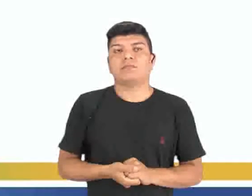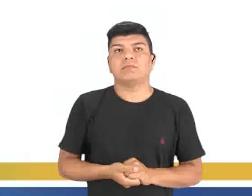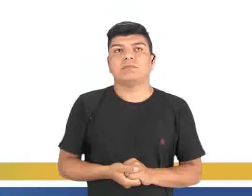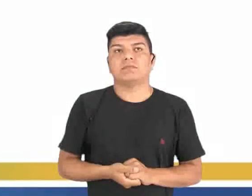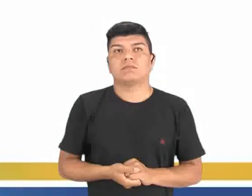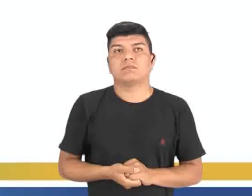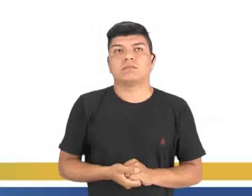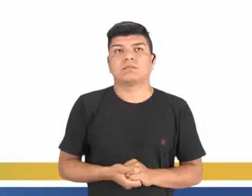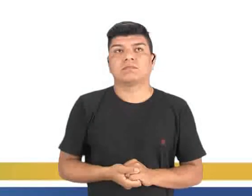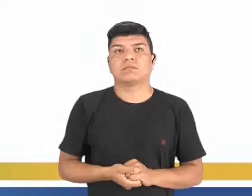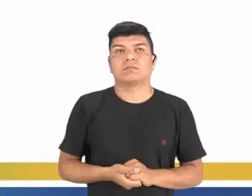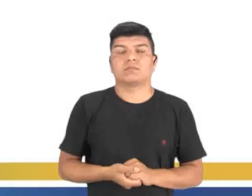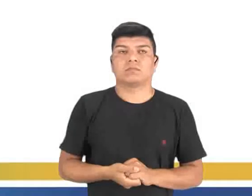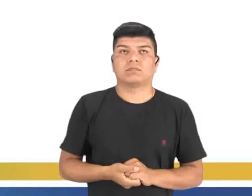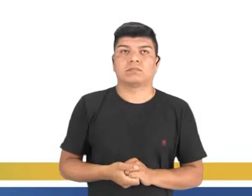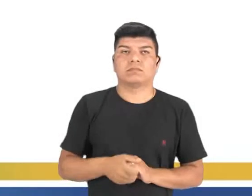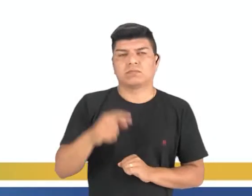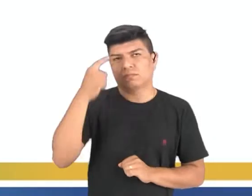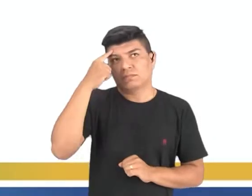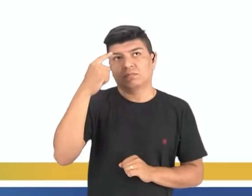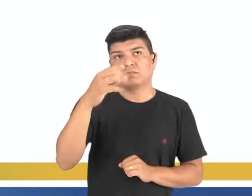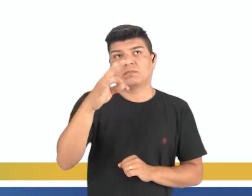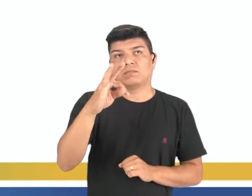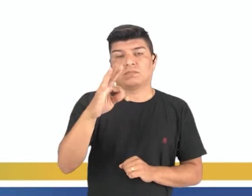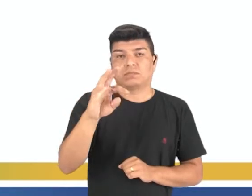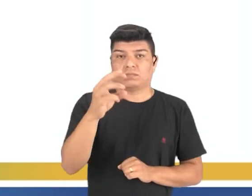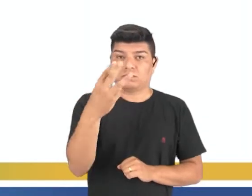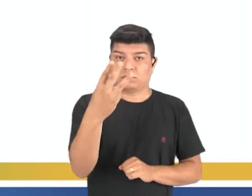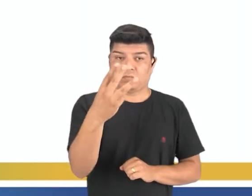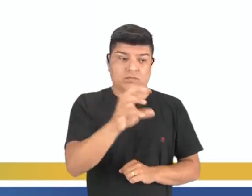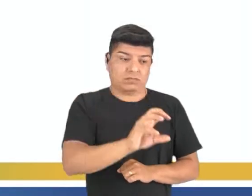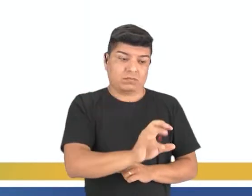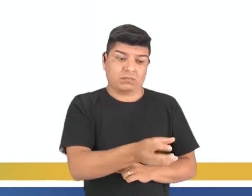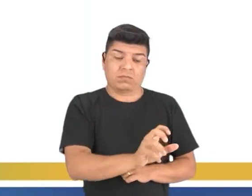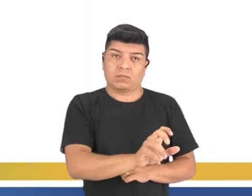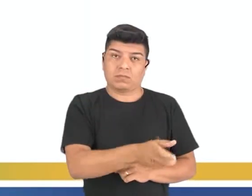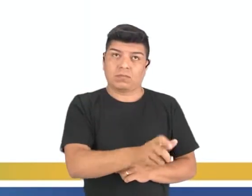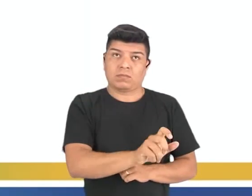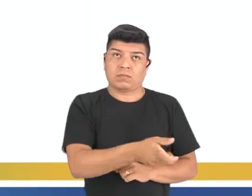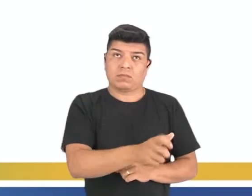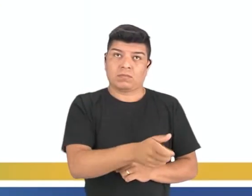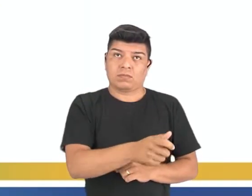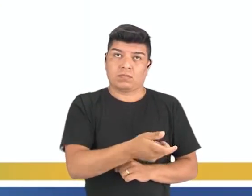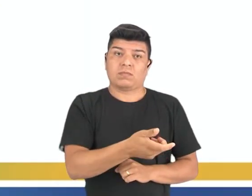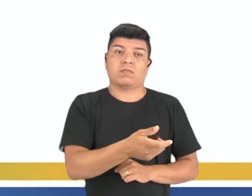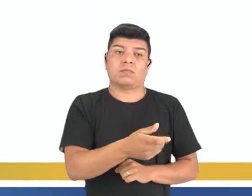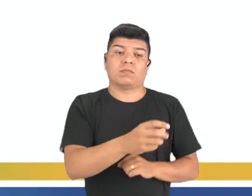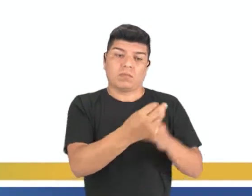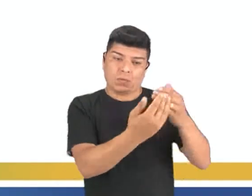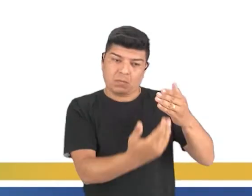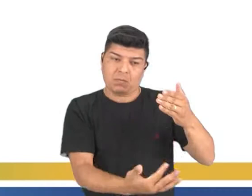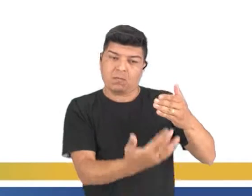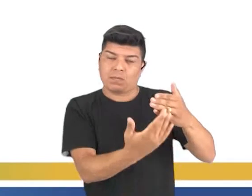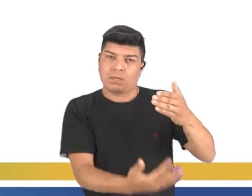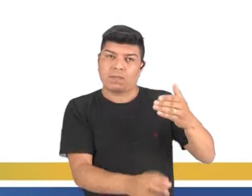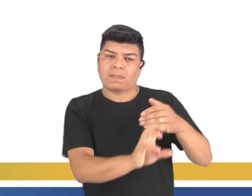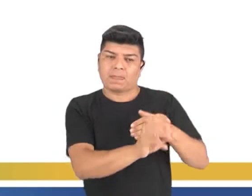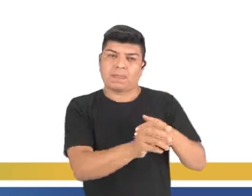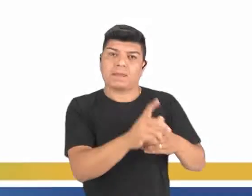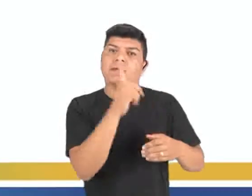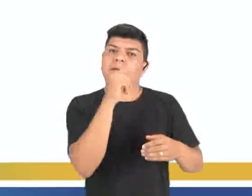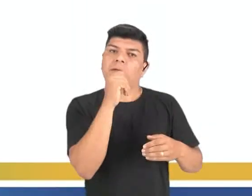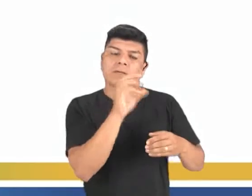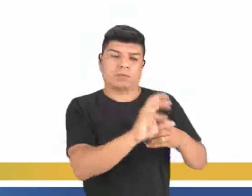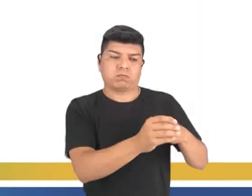né? Imagina aí que 3 torneiras, elas têm, né, vazões iguais e constantes, então elas